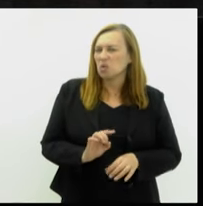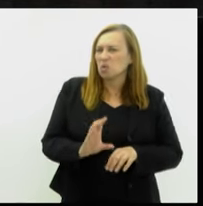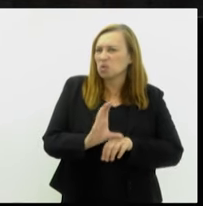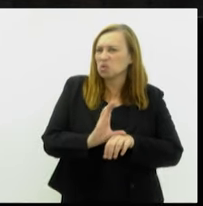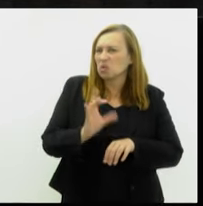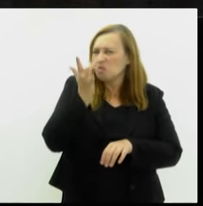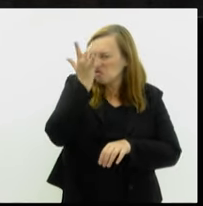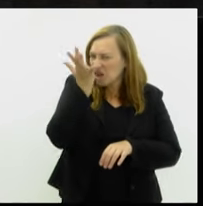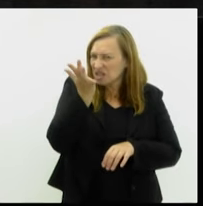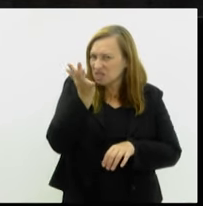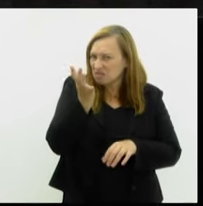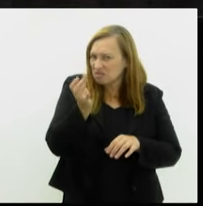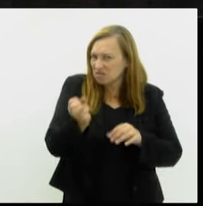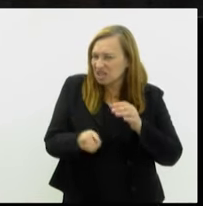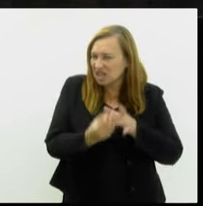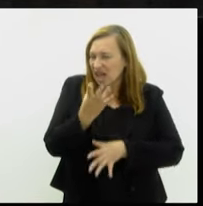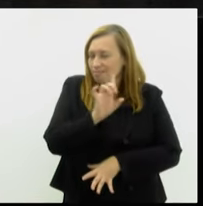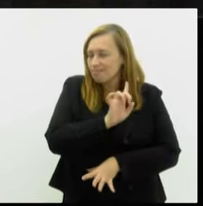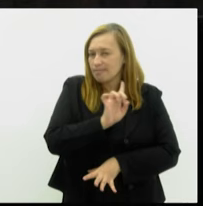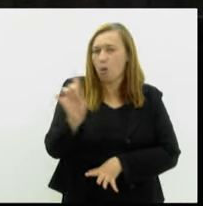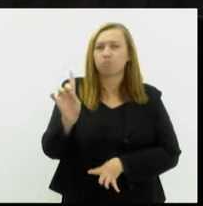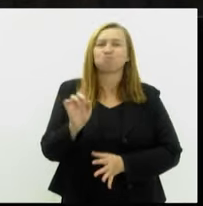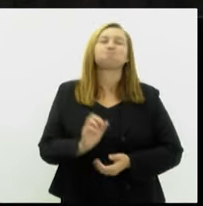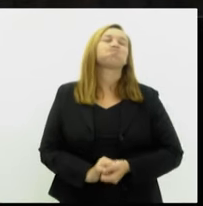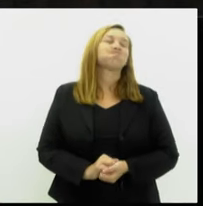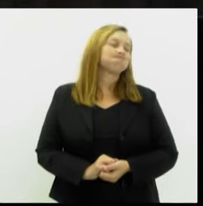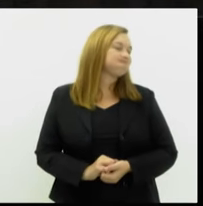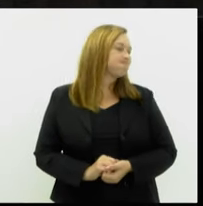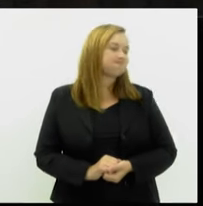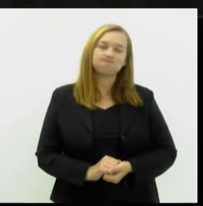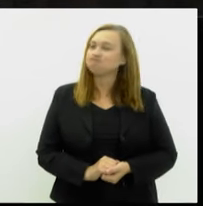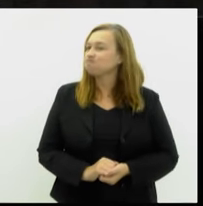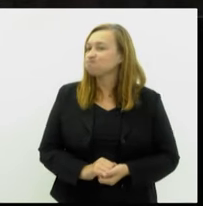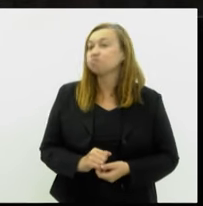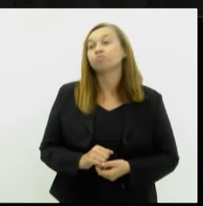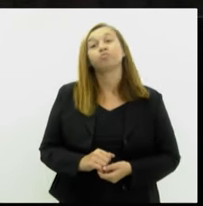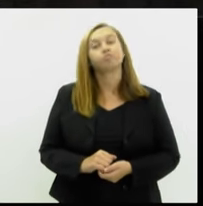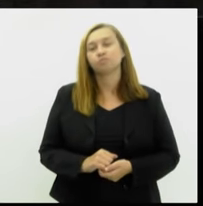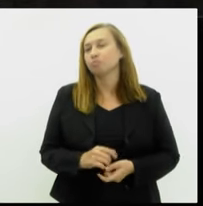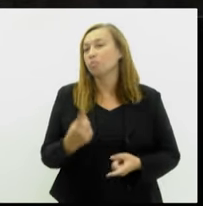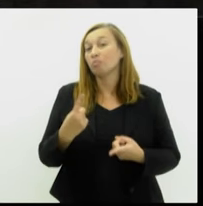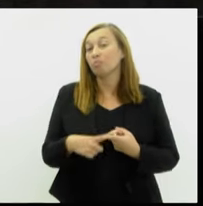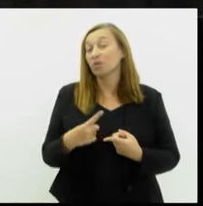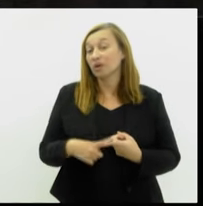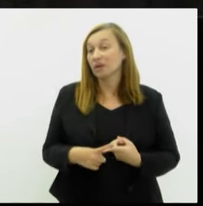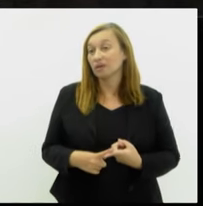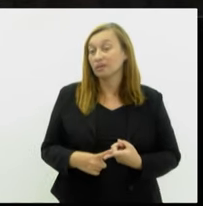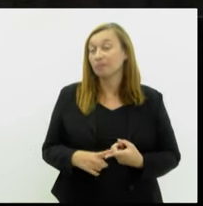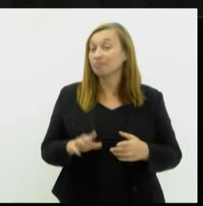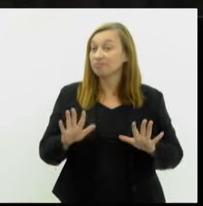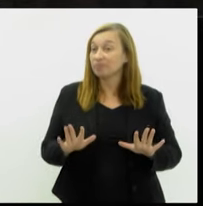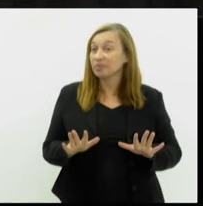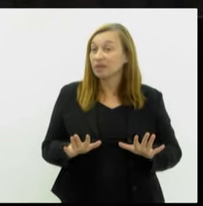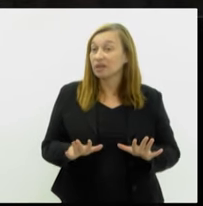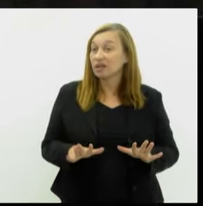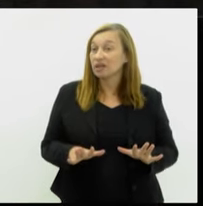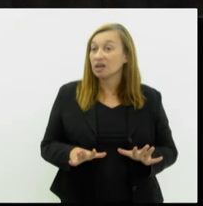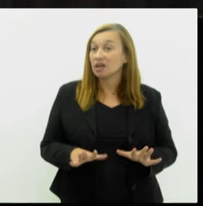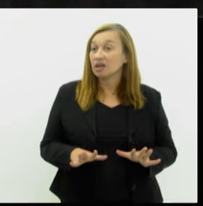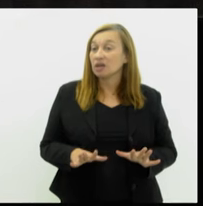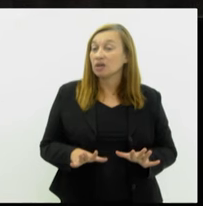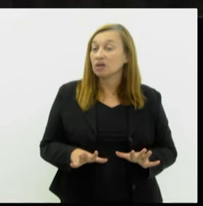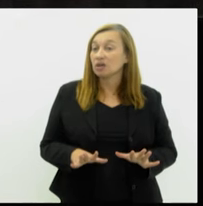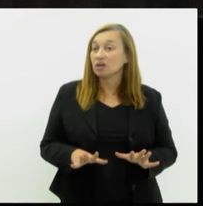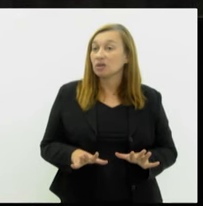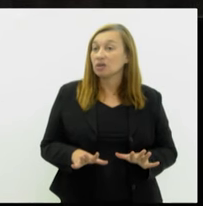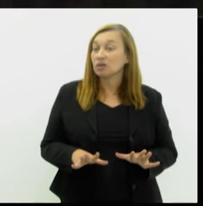de construir, né? Porque, volto a dizer, até então estávamos sob o